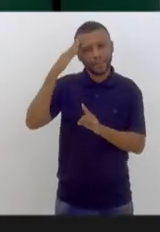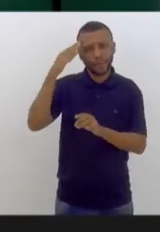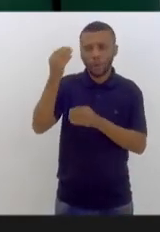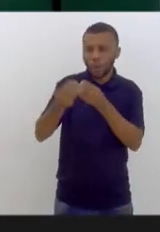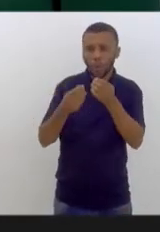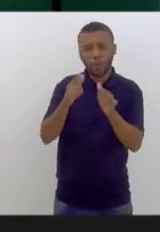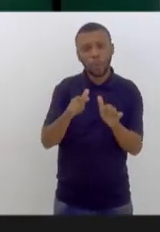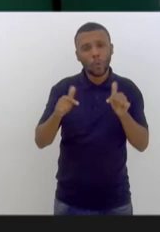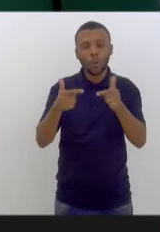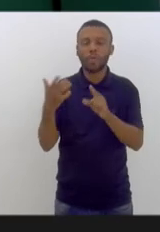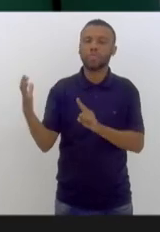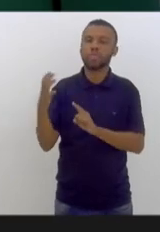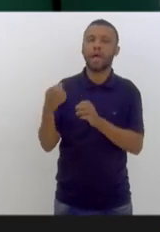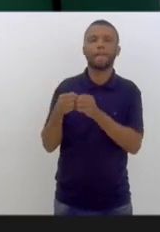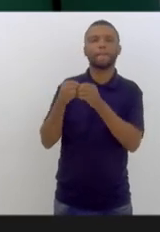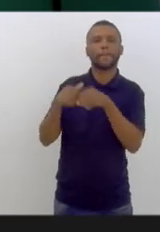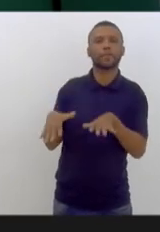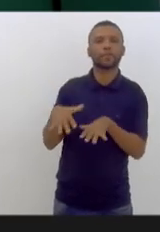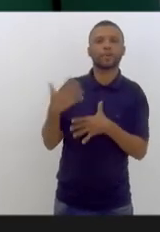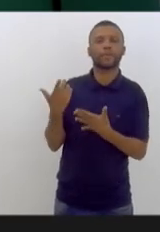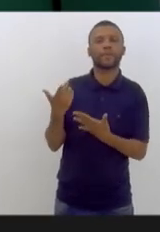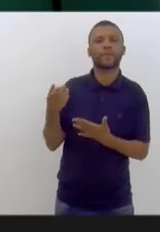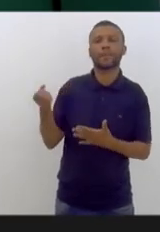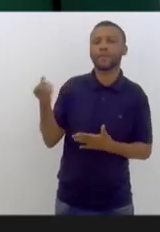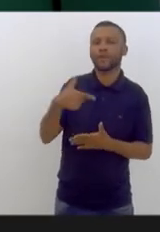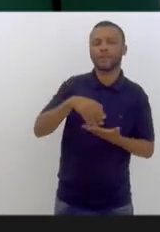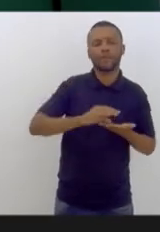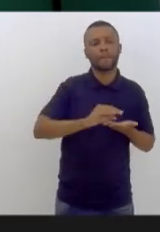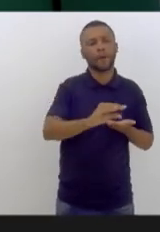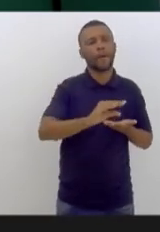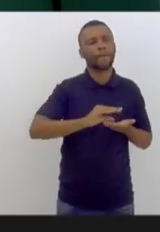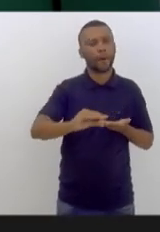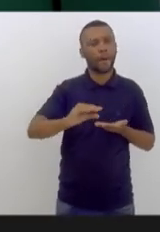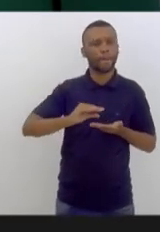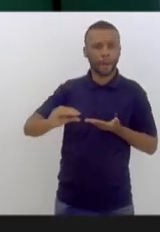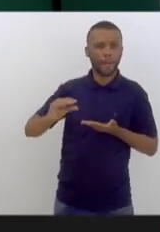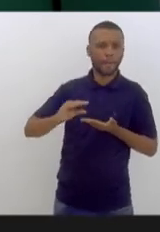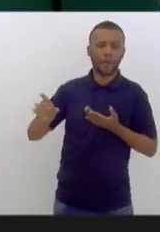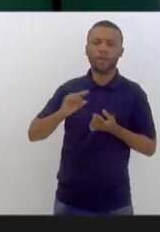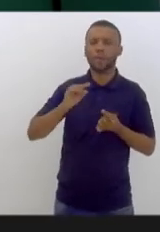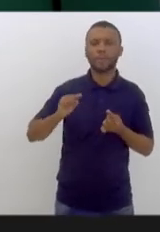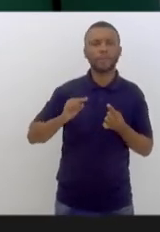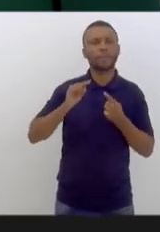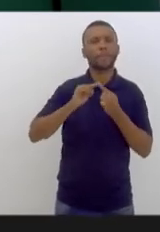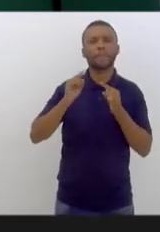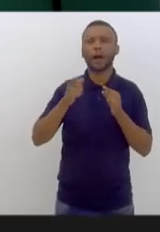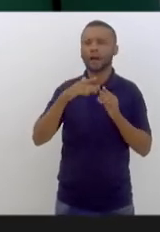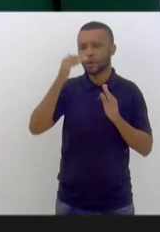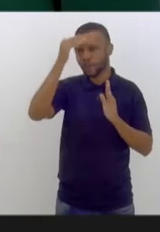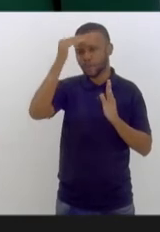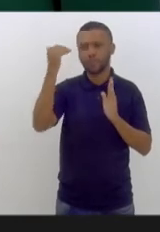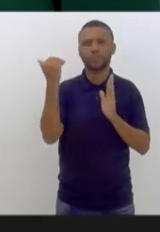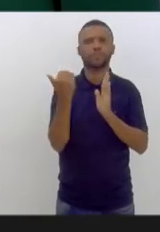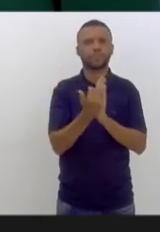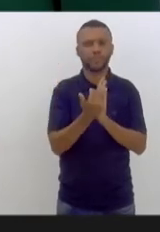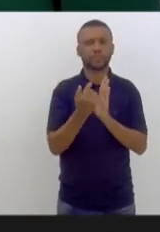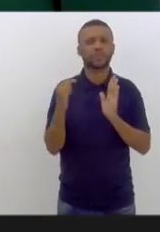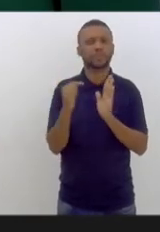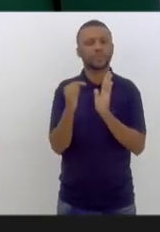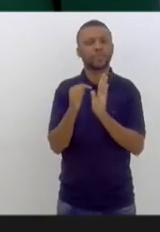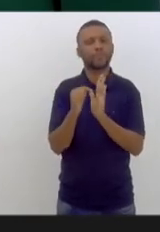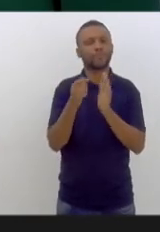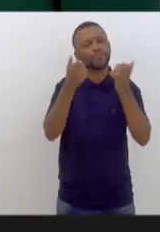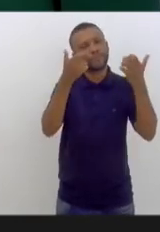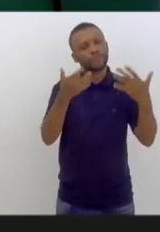seremos afetados pela nova distribuição, né, para cumprir o que foi determinado para